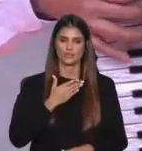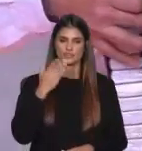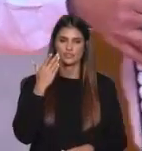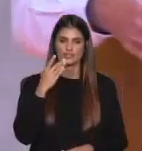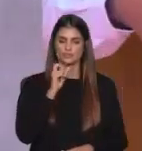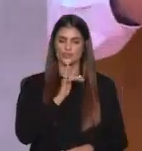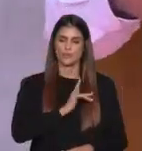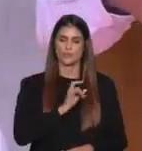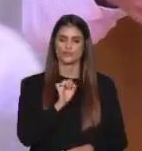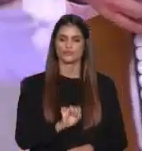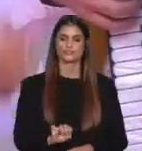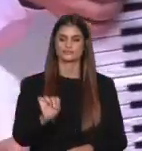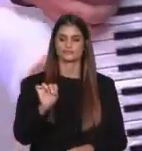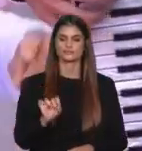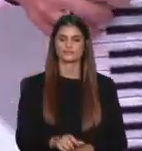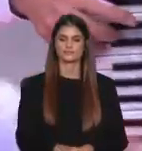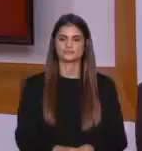teu amor.